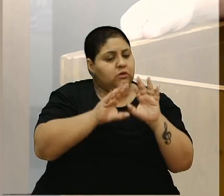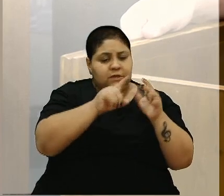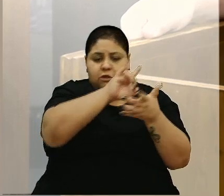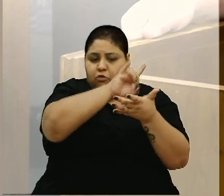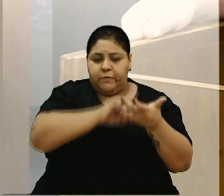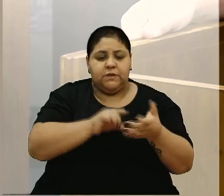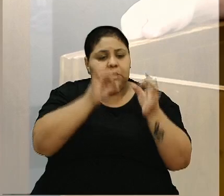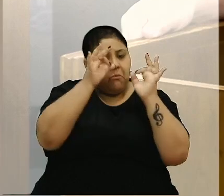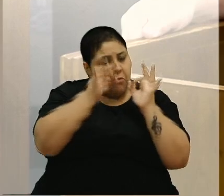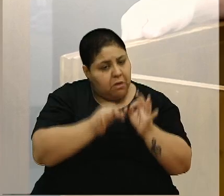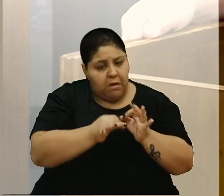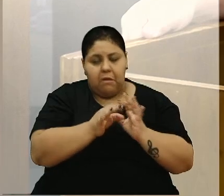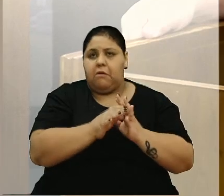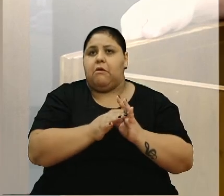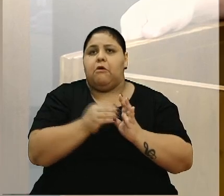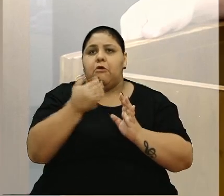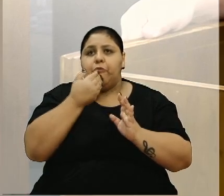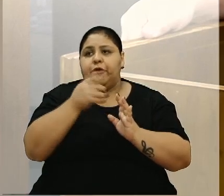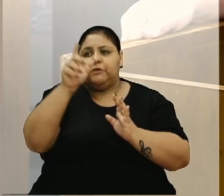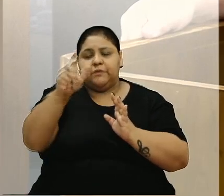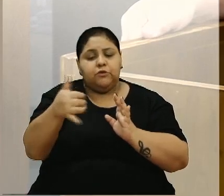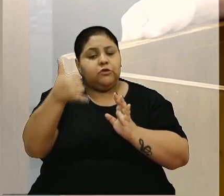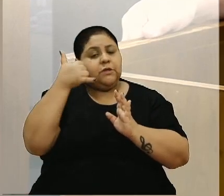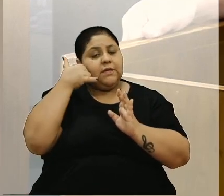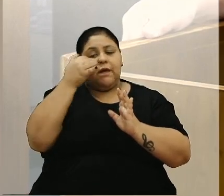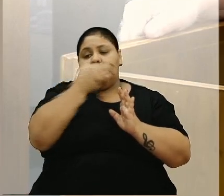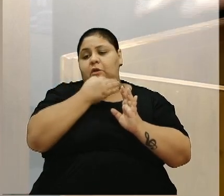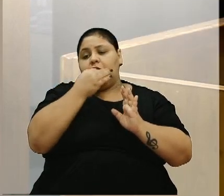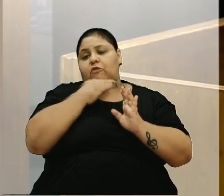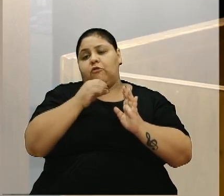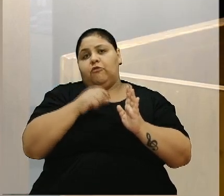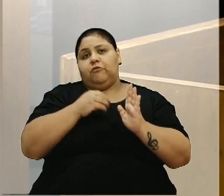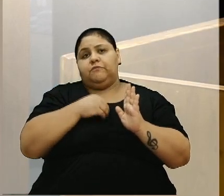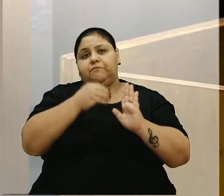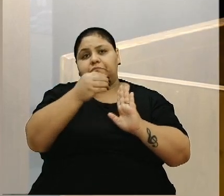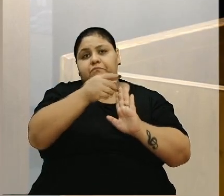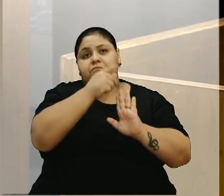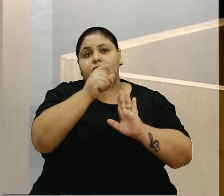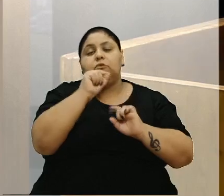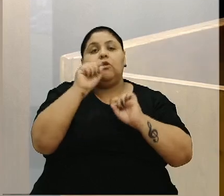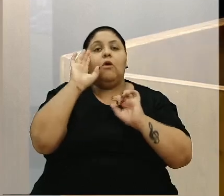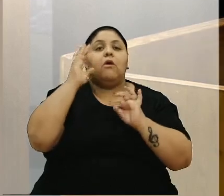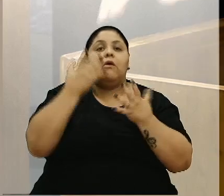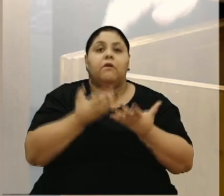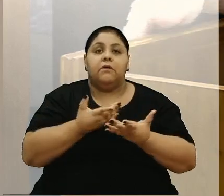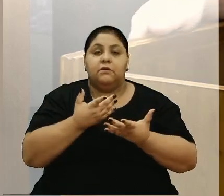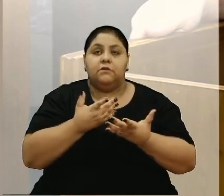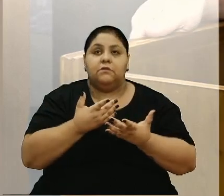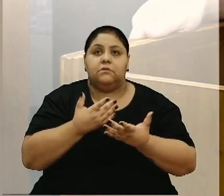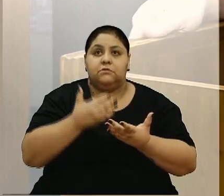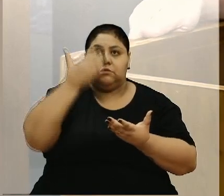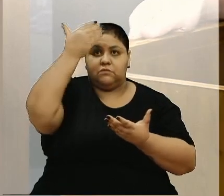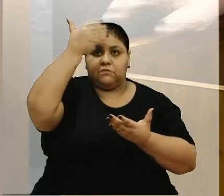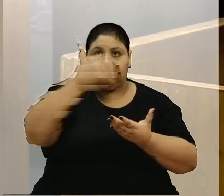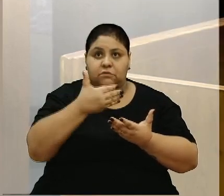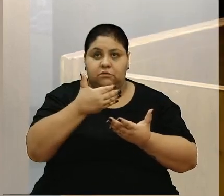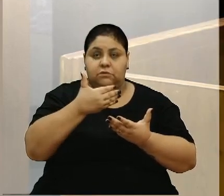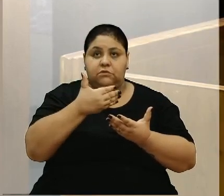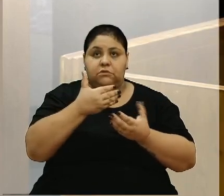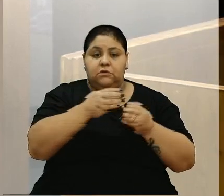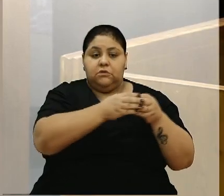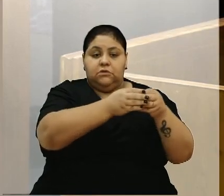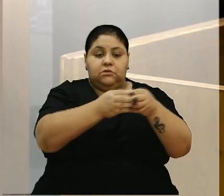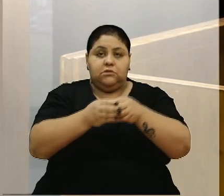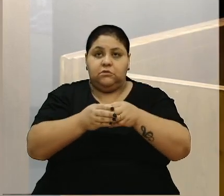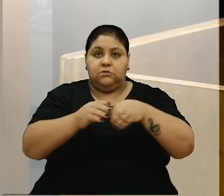peço para as pessoas ligarem no Alô Caxias, faço meus protocolos. E o que acontece? Estou na frente do Esporte Clube Veracruz, onde eu vou lá